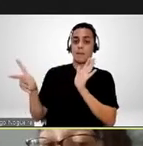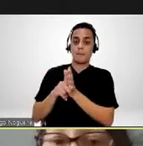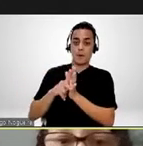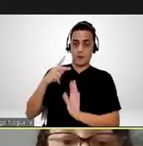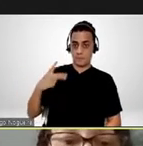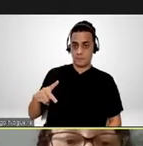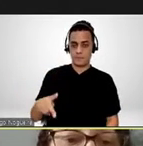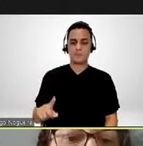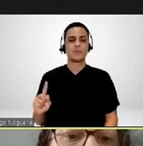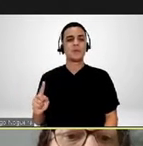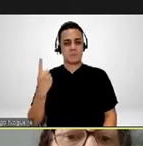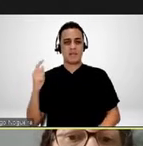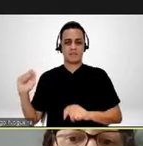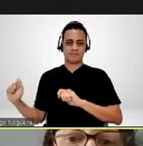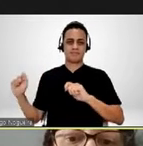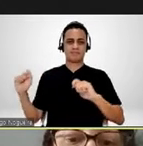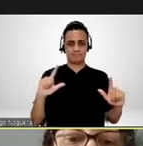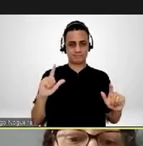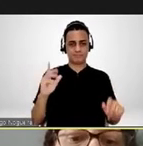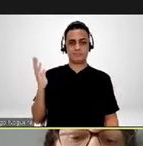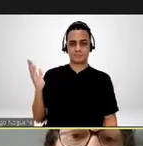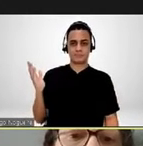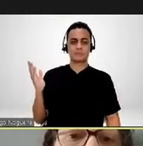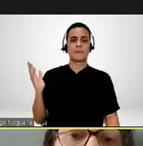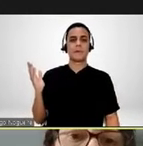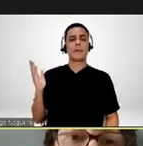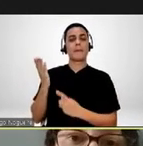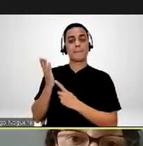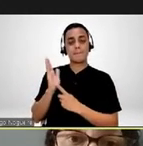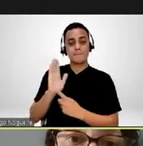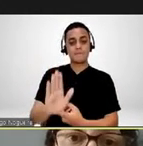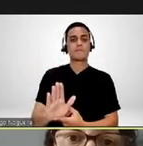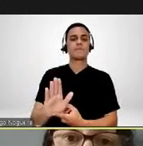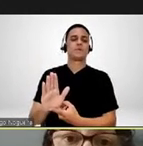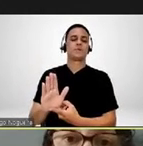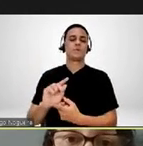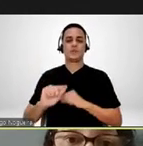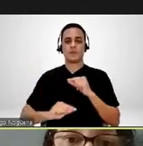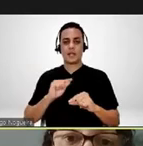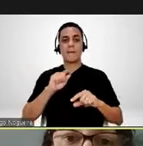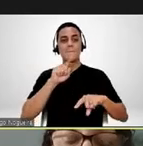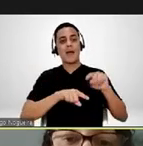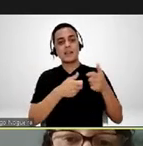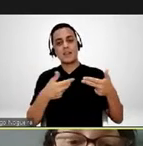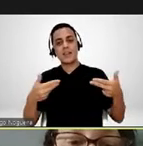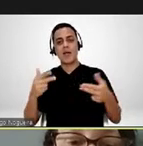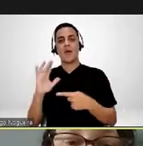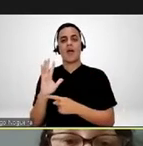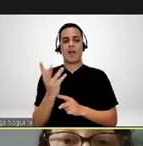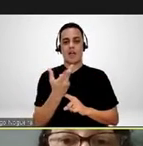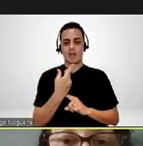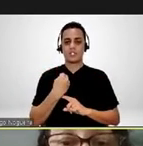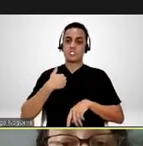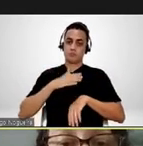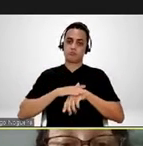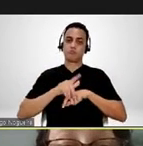primeiro slide, que apresenta o conjunto de objetos de arte selecionados por